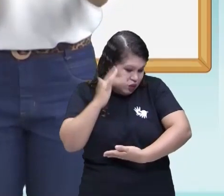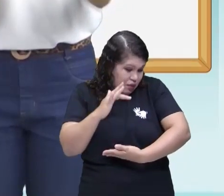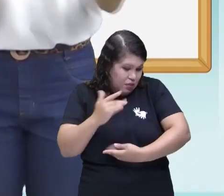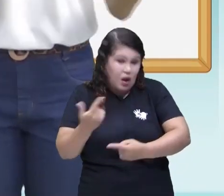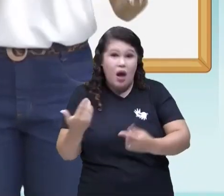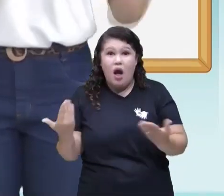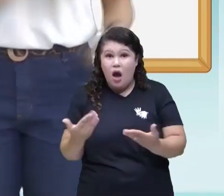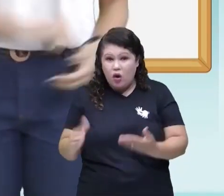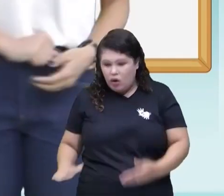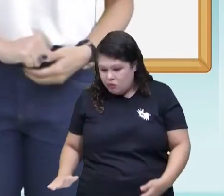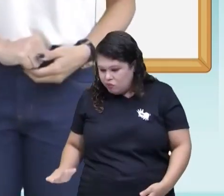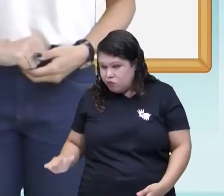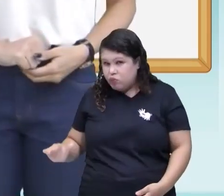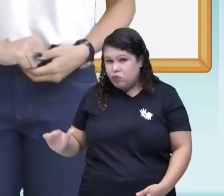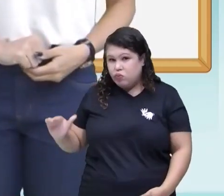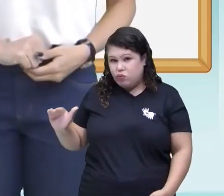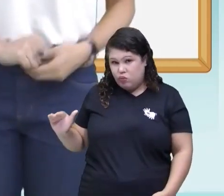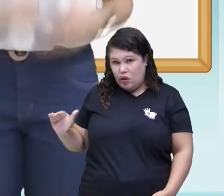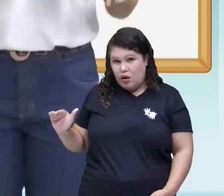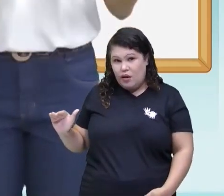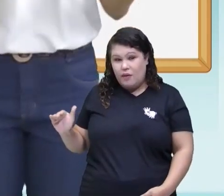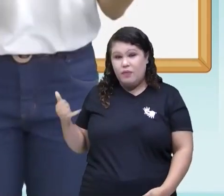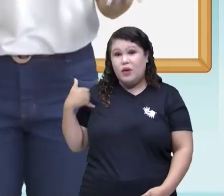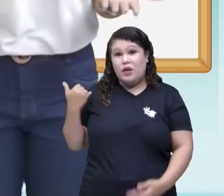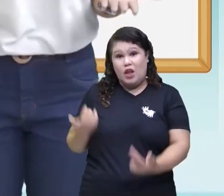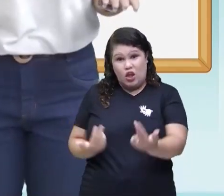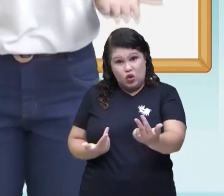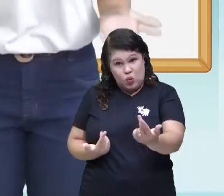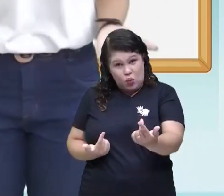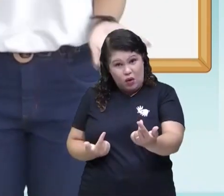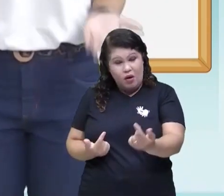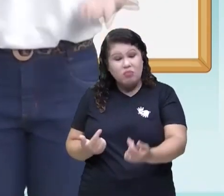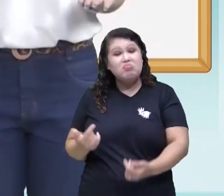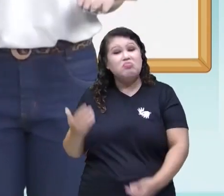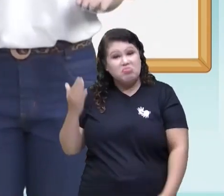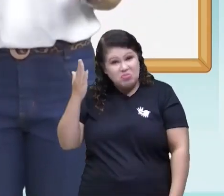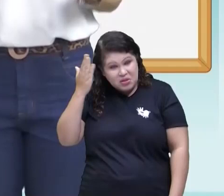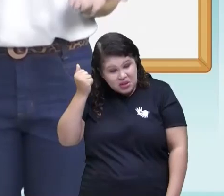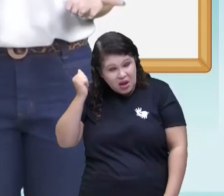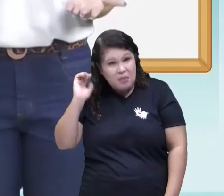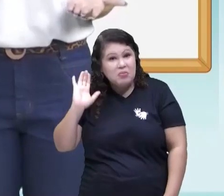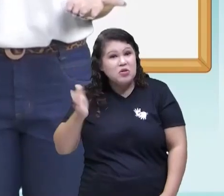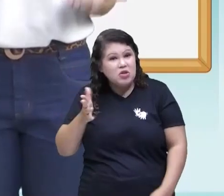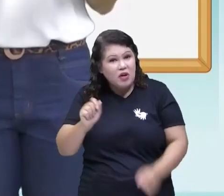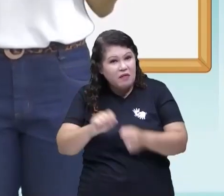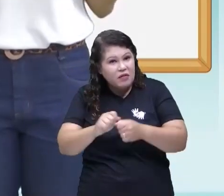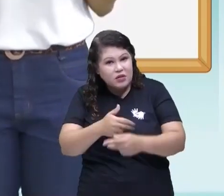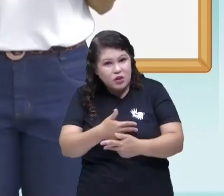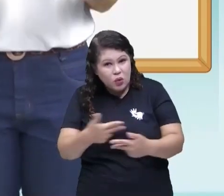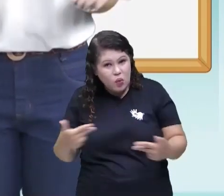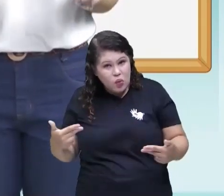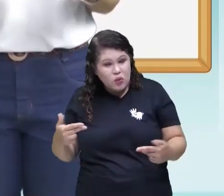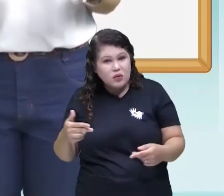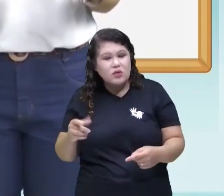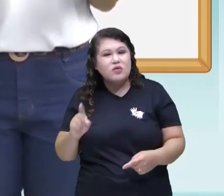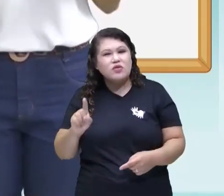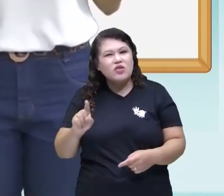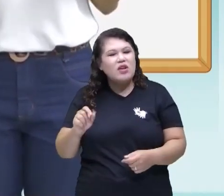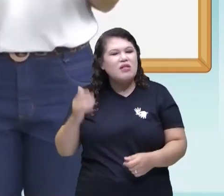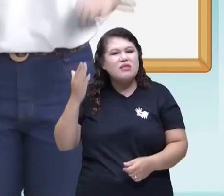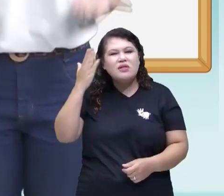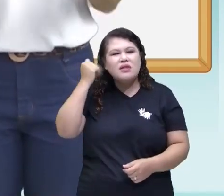igualzinho vocês. Antes vocês eram bebês, agora vocês já são bem crescidinhos, não é verdade? Vocês já conseguem